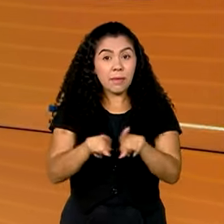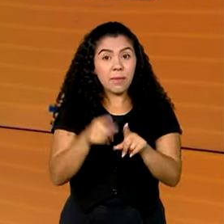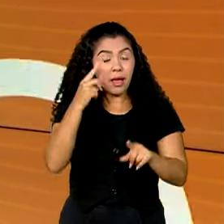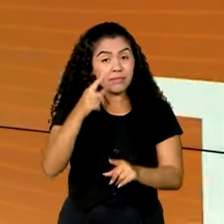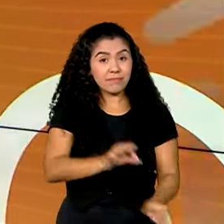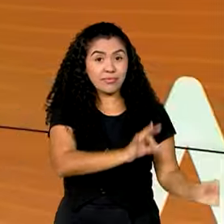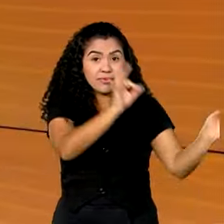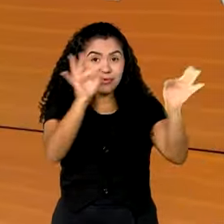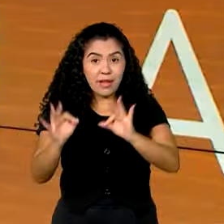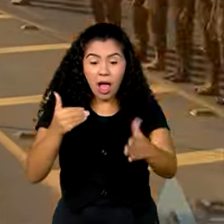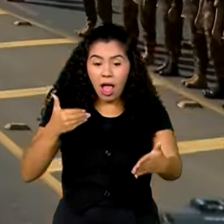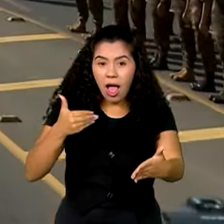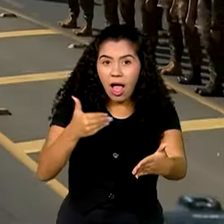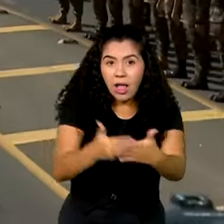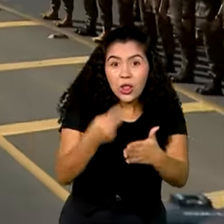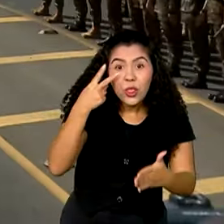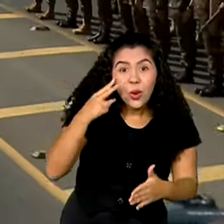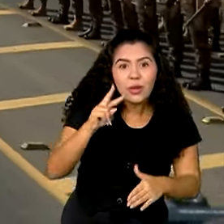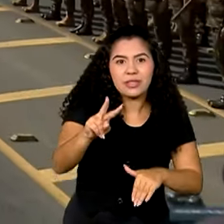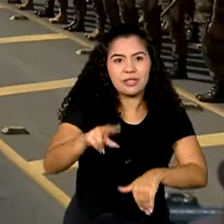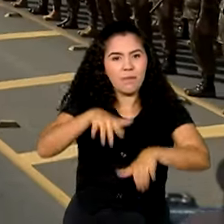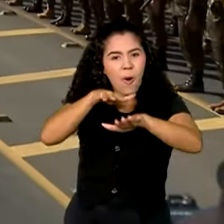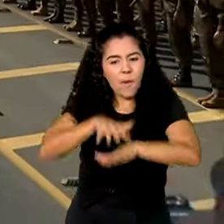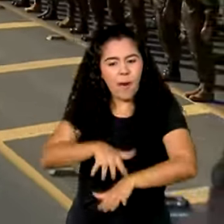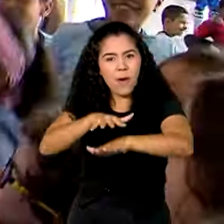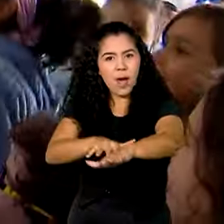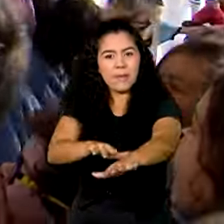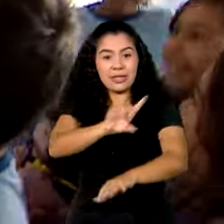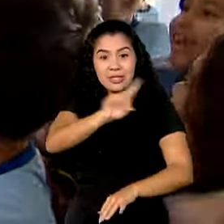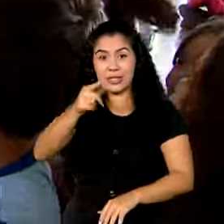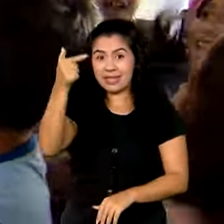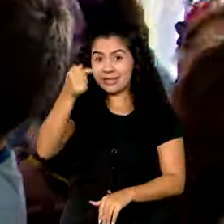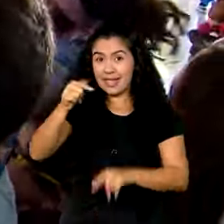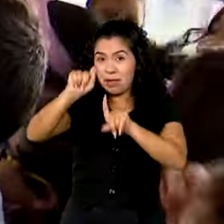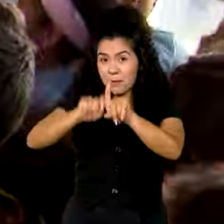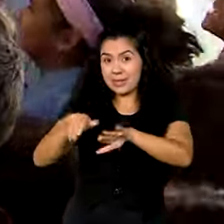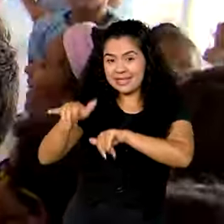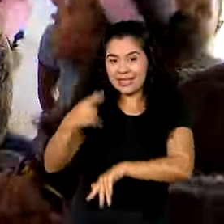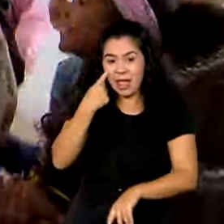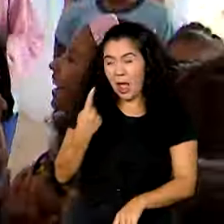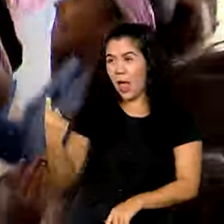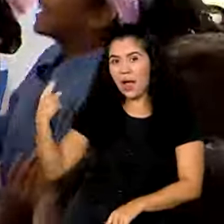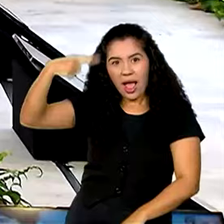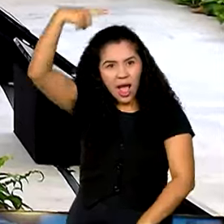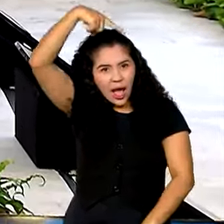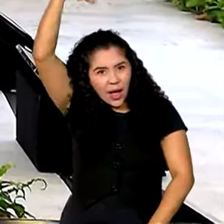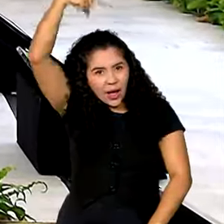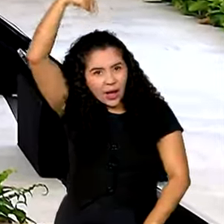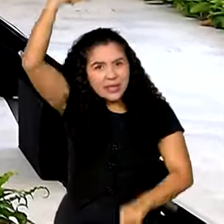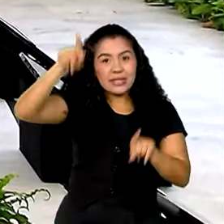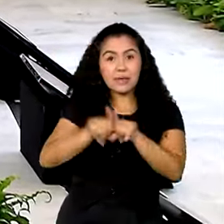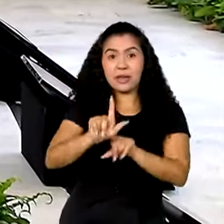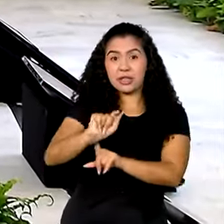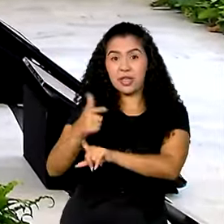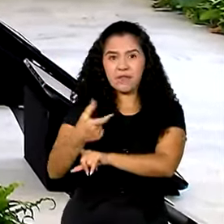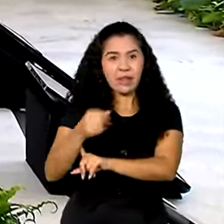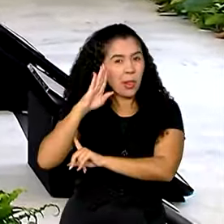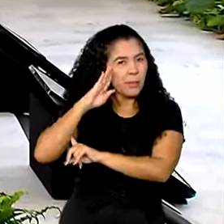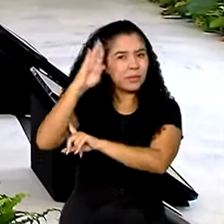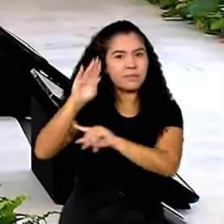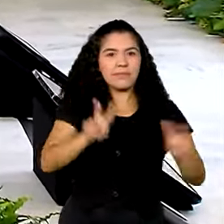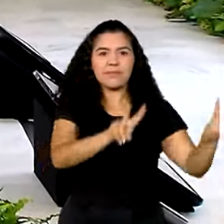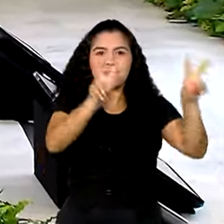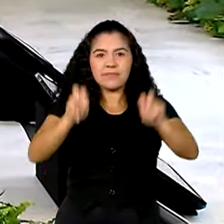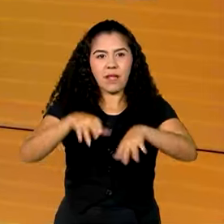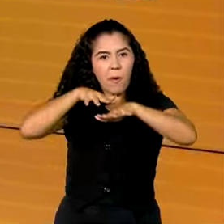também, faltam 2 dias para o desfile de 7 de setembro. Este ano, Zé Gotinha e G20 serão destaque na esplanada